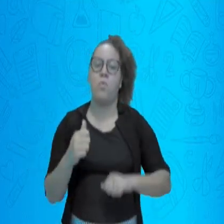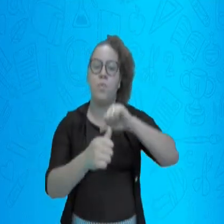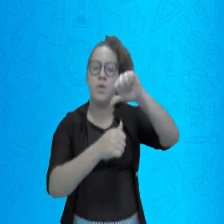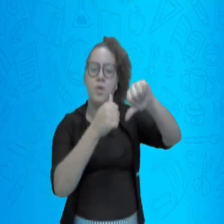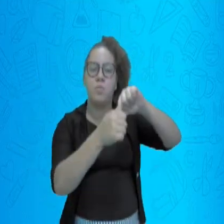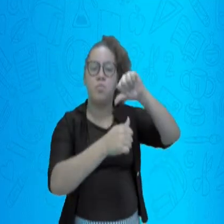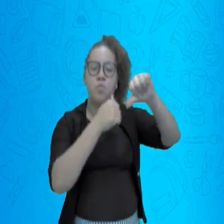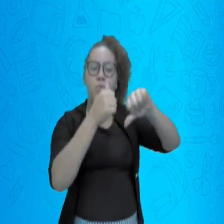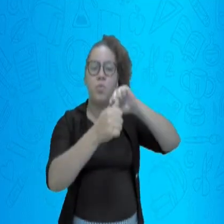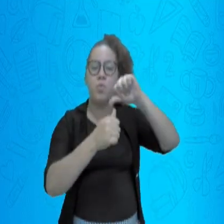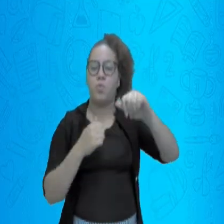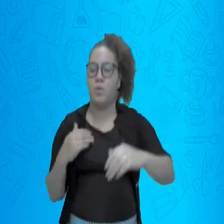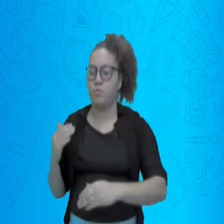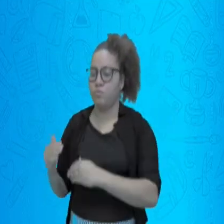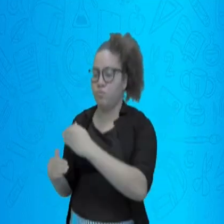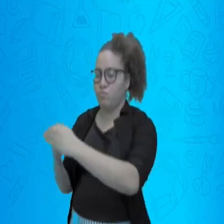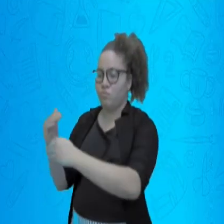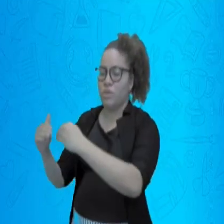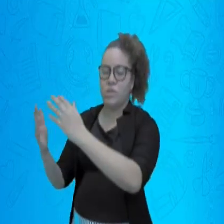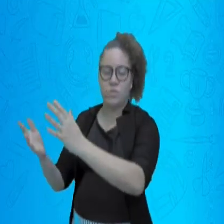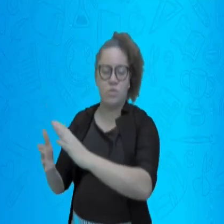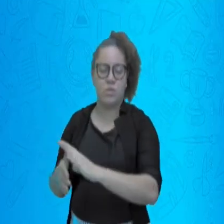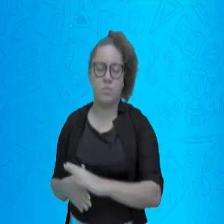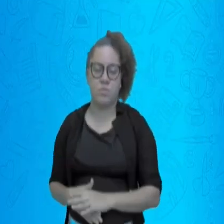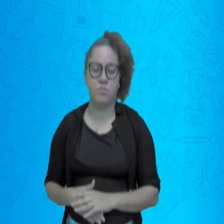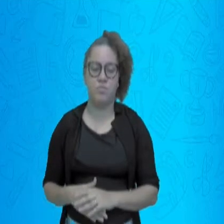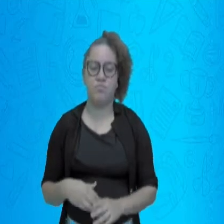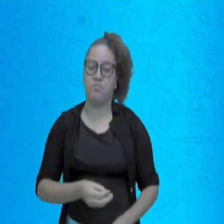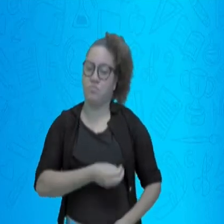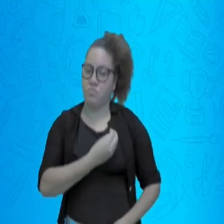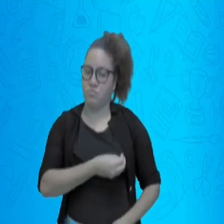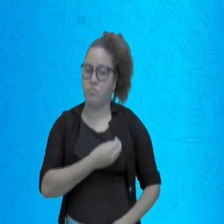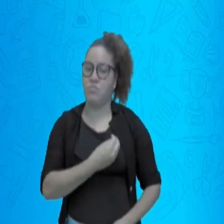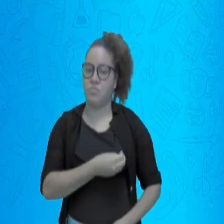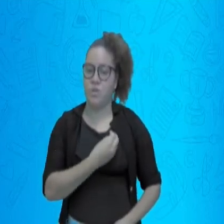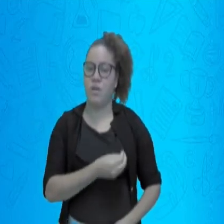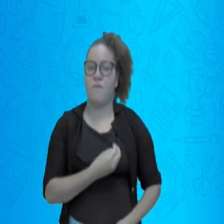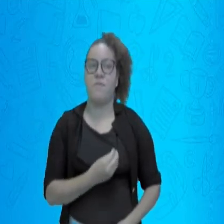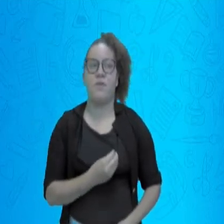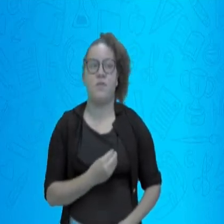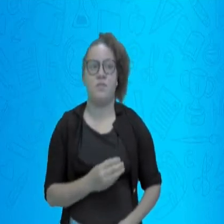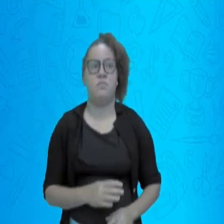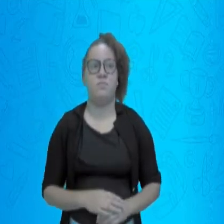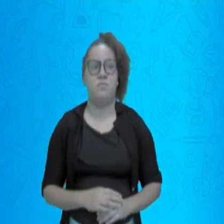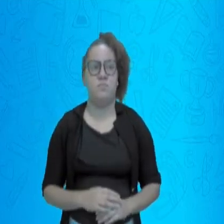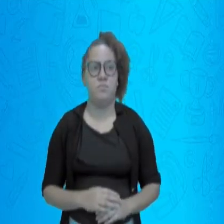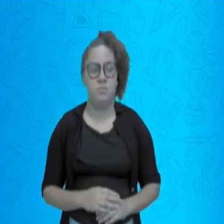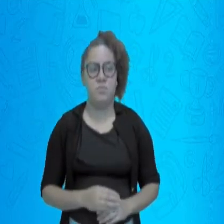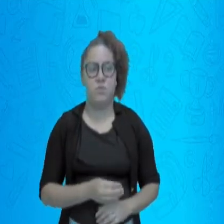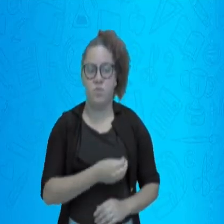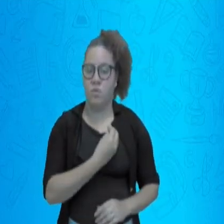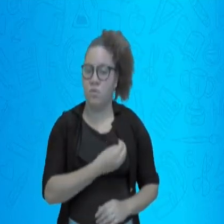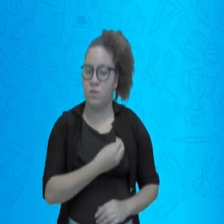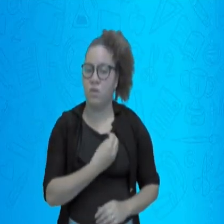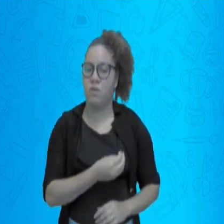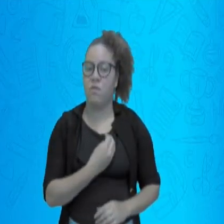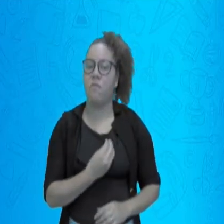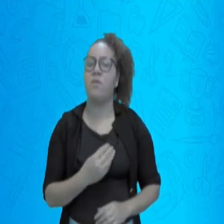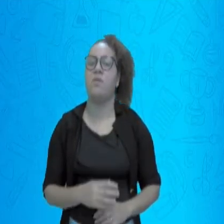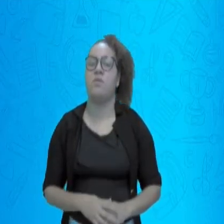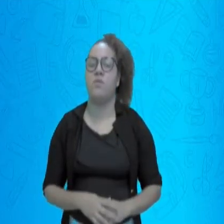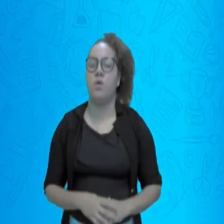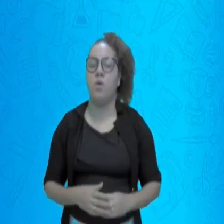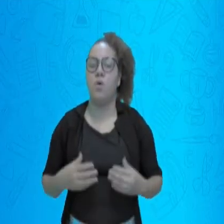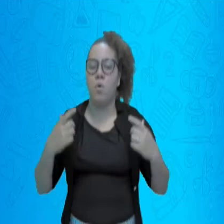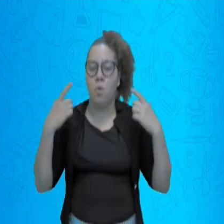A gente é diferente até a nossa vida, né? Por exemplo, eu vou nascer, olha lá, nosso corpo passa por